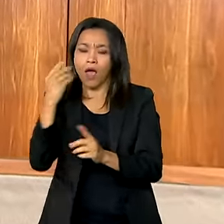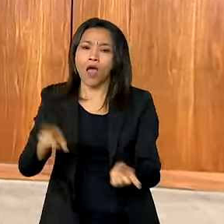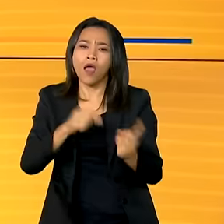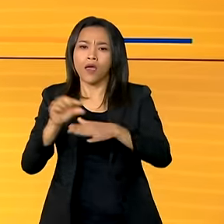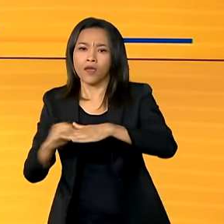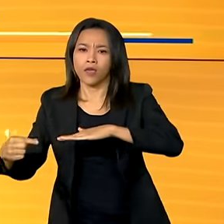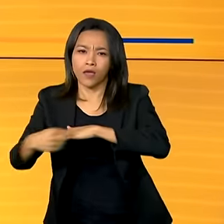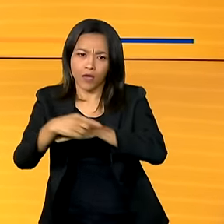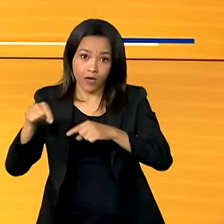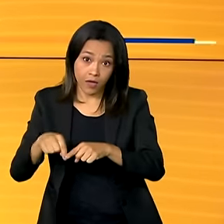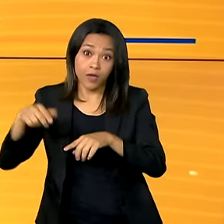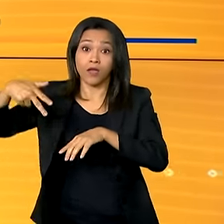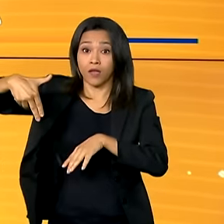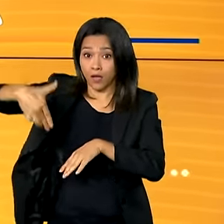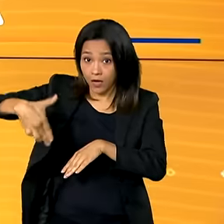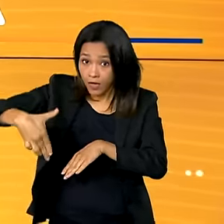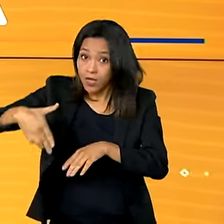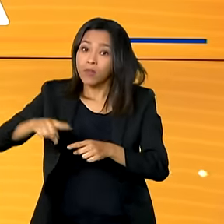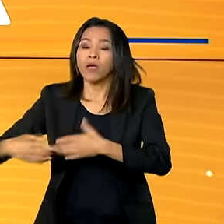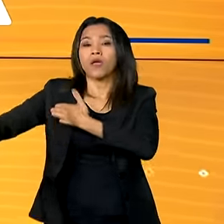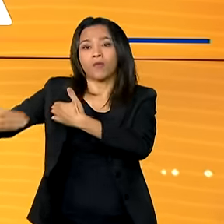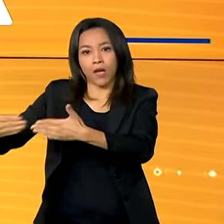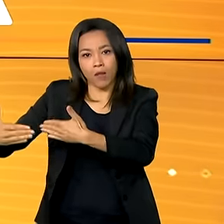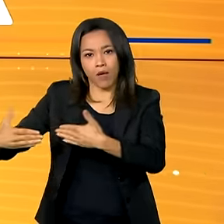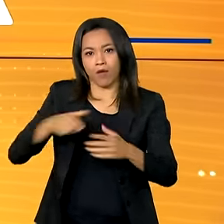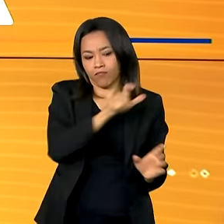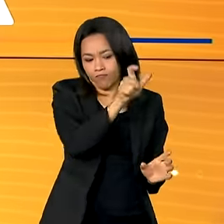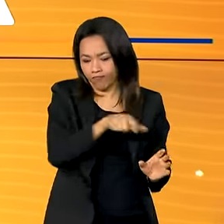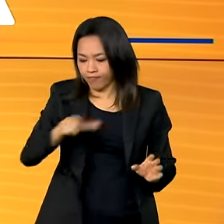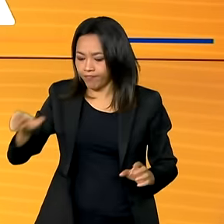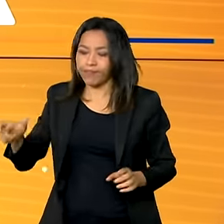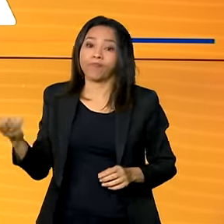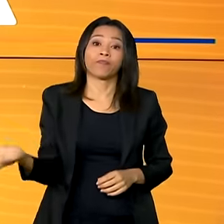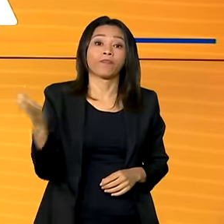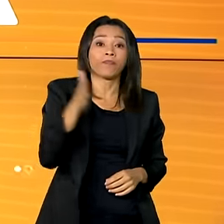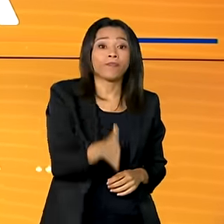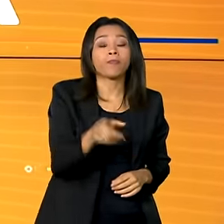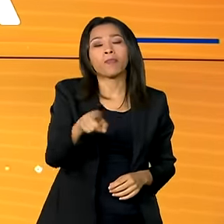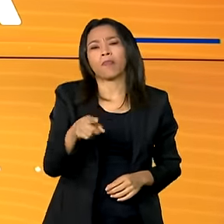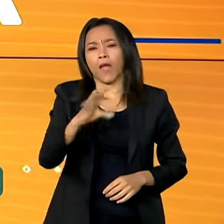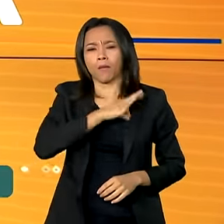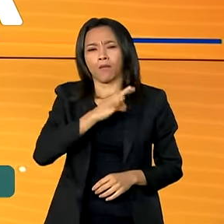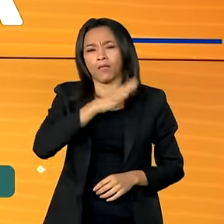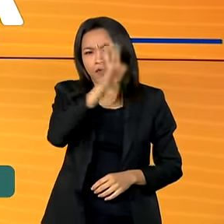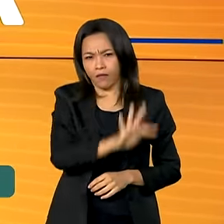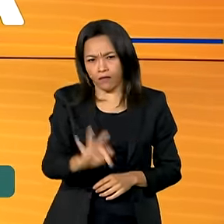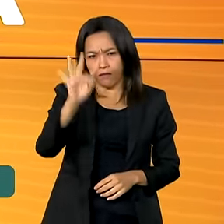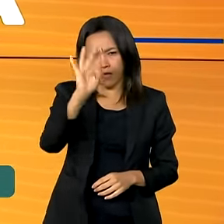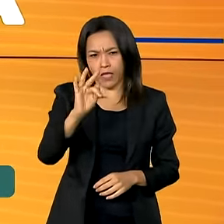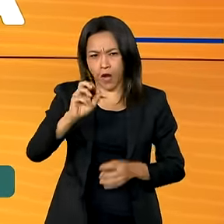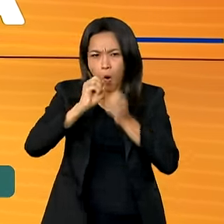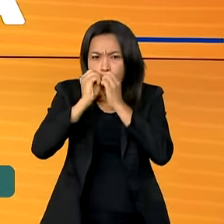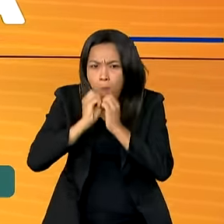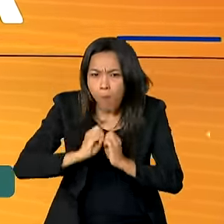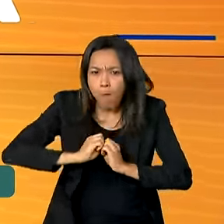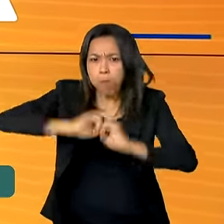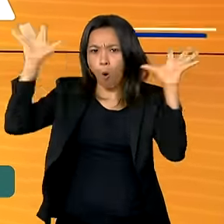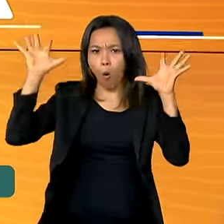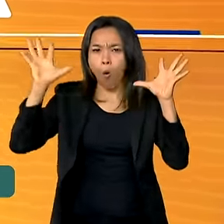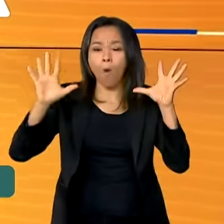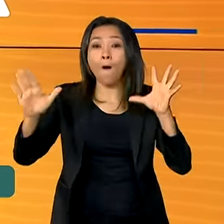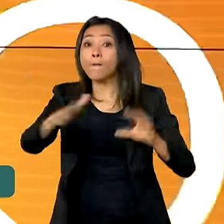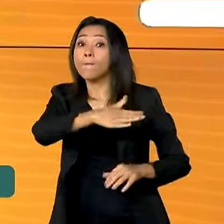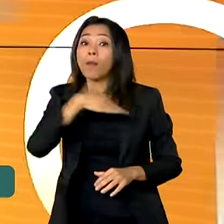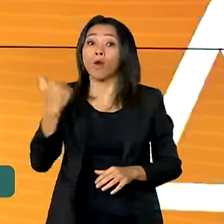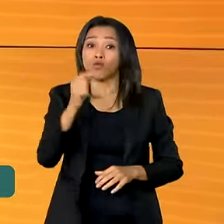Panamá. E a Polícia Federal confirmou que o episódio que envolveu a explosão de bombas e a morte de um homem em